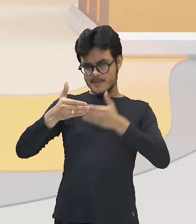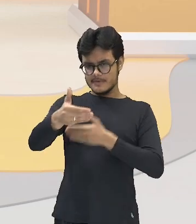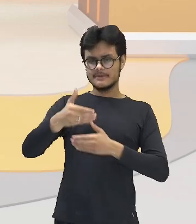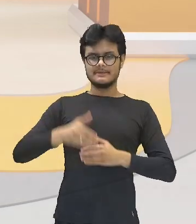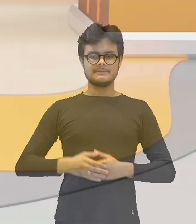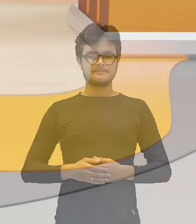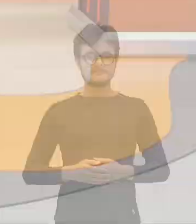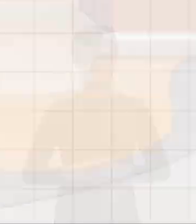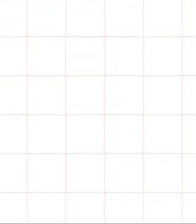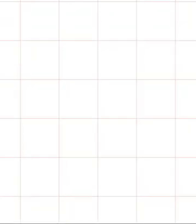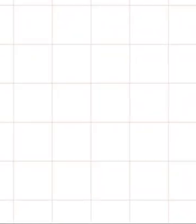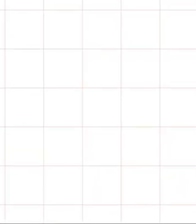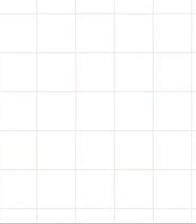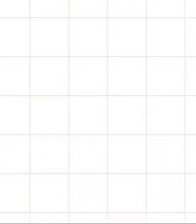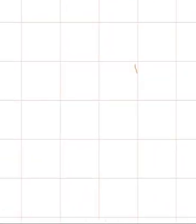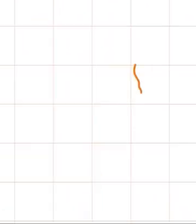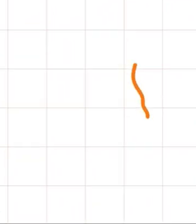aula de geografia.